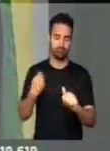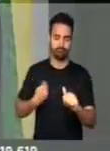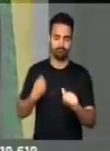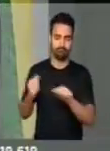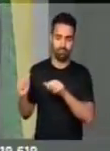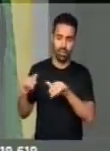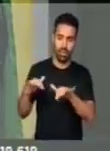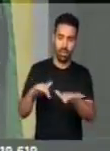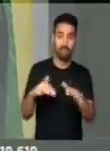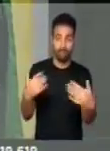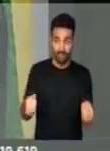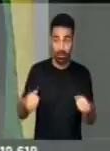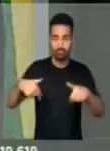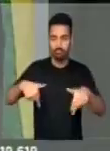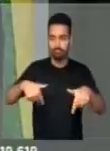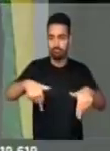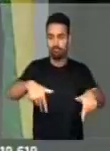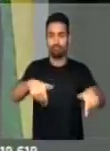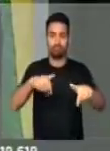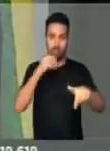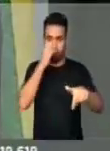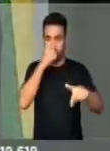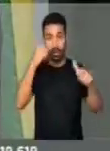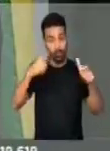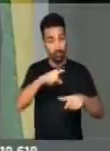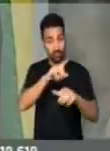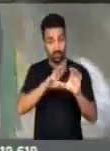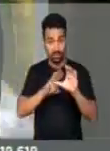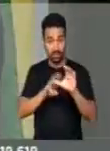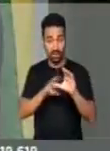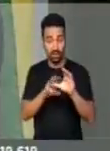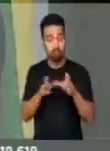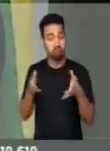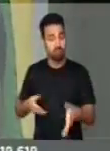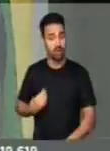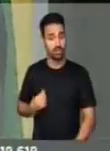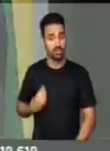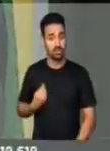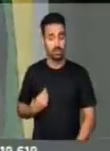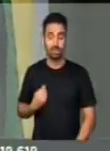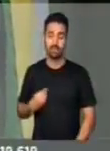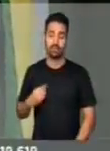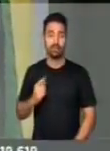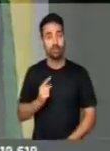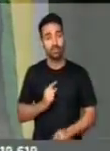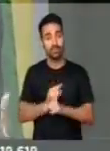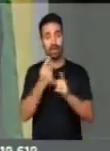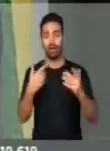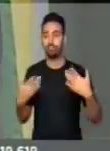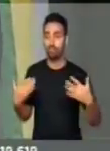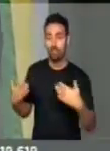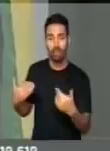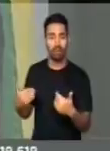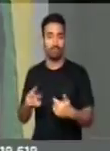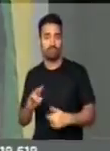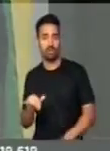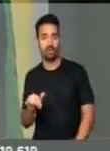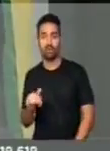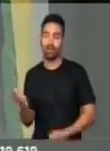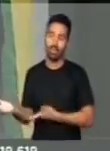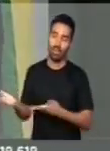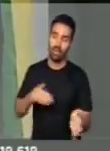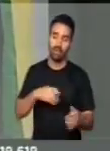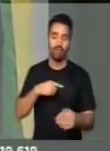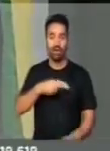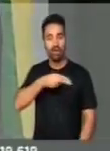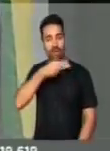estar desfilando também em Montes Claros, participando desse desfile, encontrando as pessoas. Vou levar, com certeza, a minha netinha